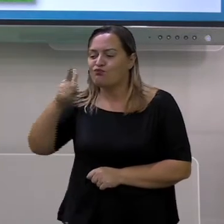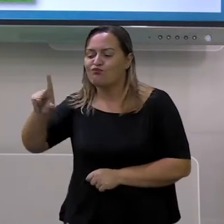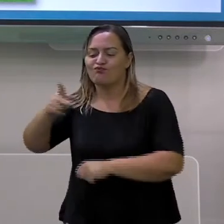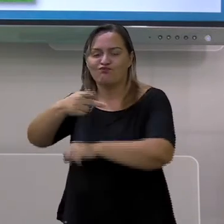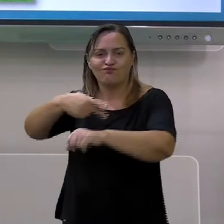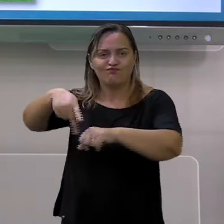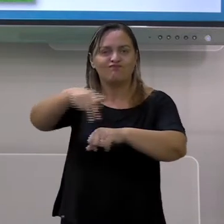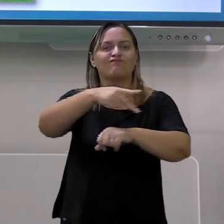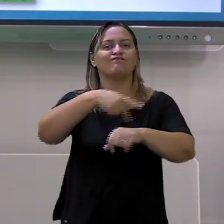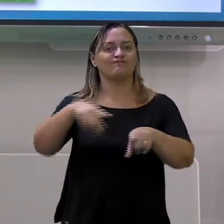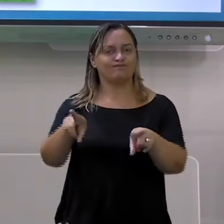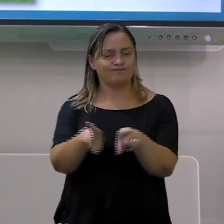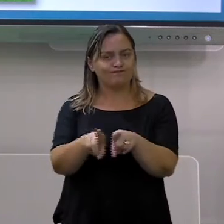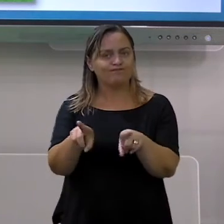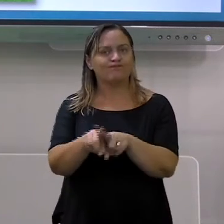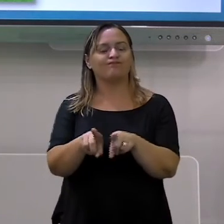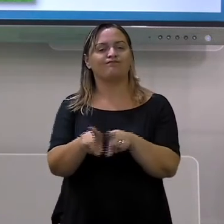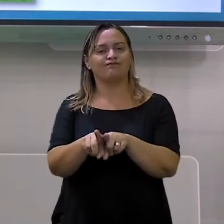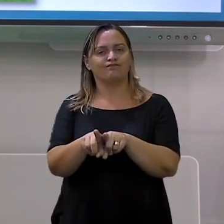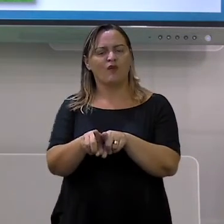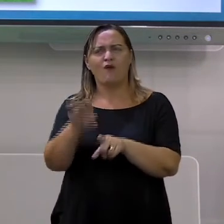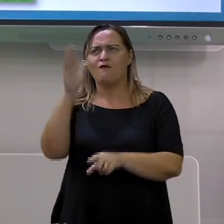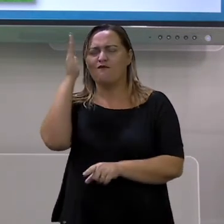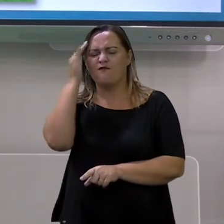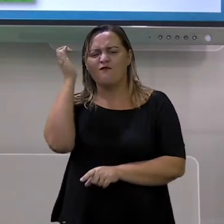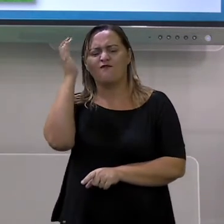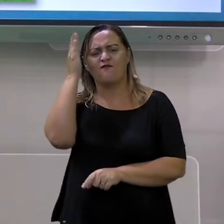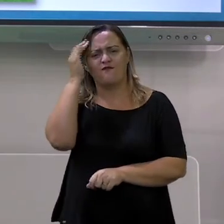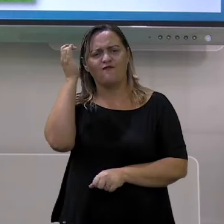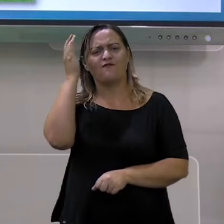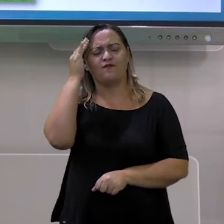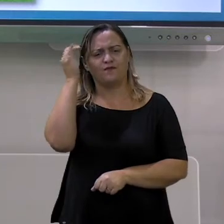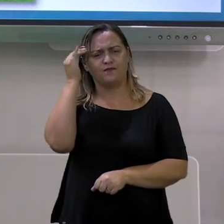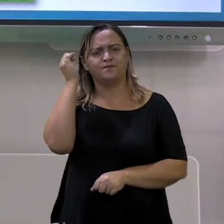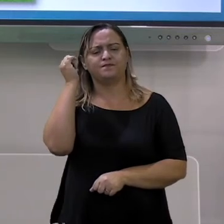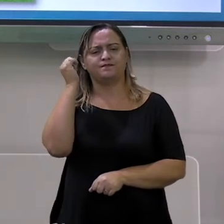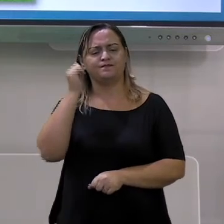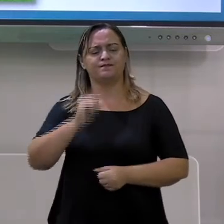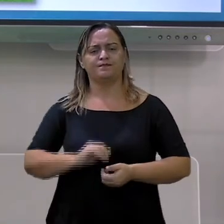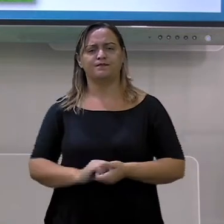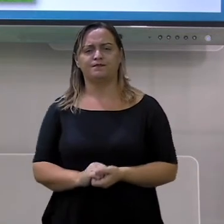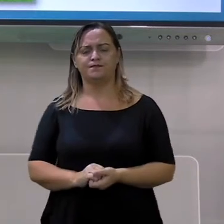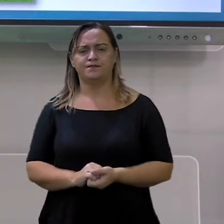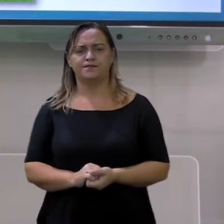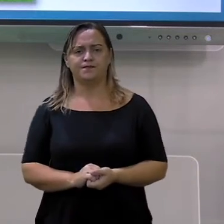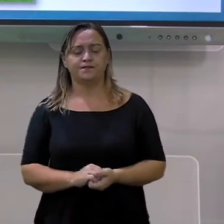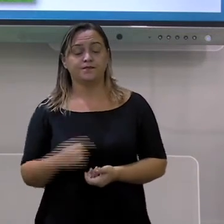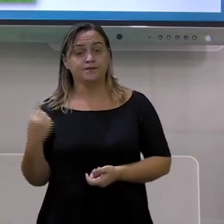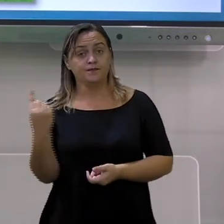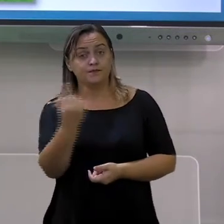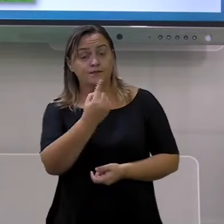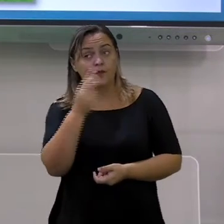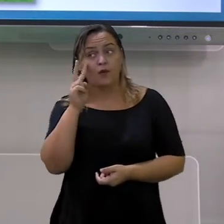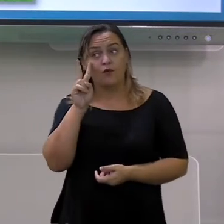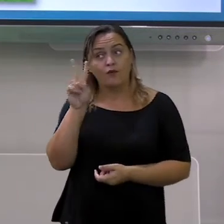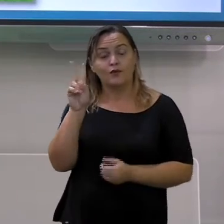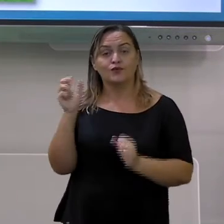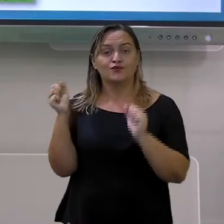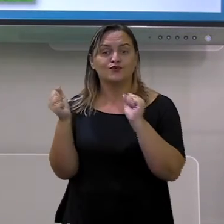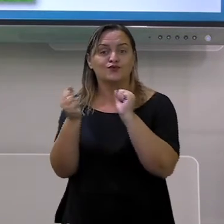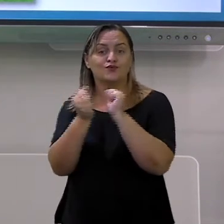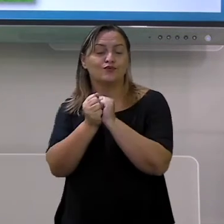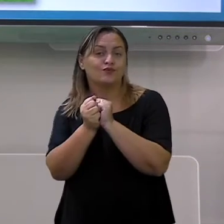um arquiteto que tem a sua marca em vários países. E vamos ver juntos que ele tem uma